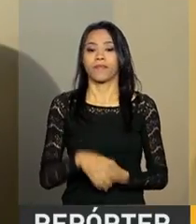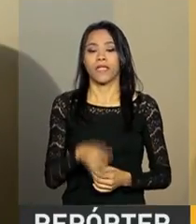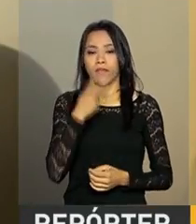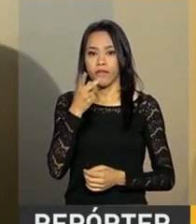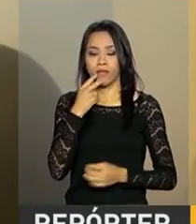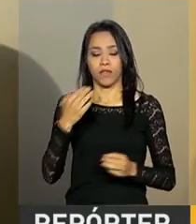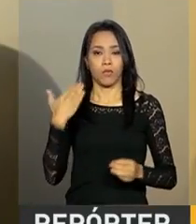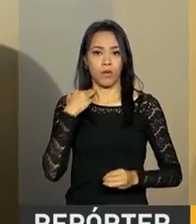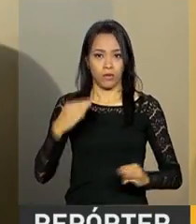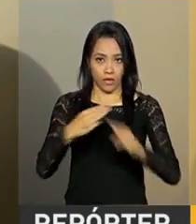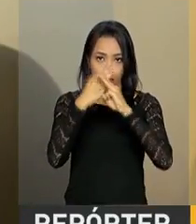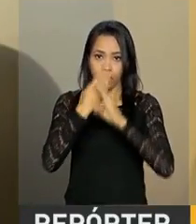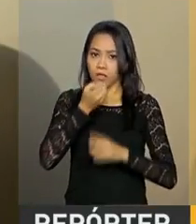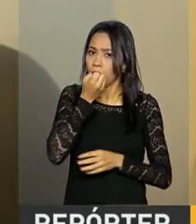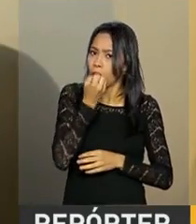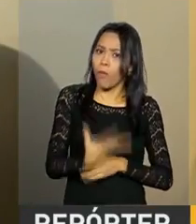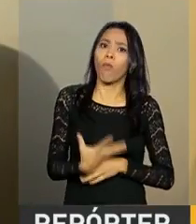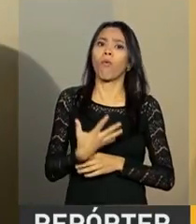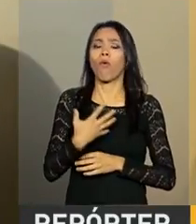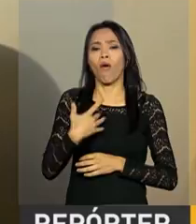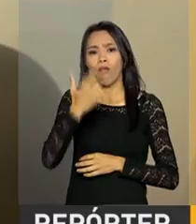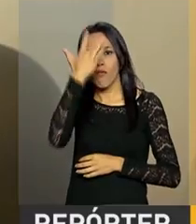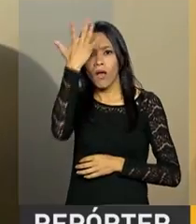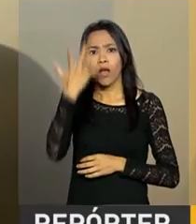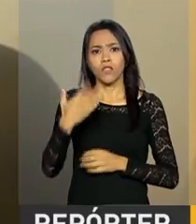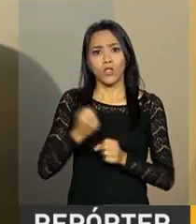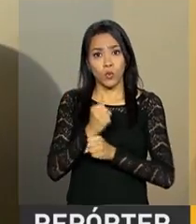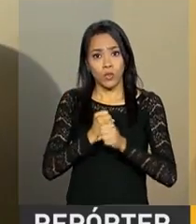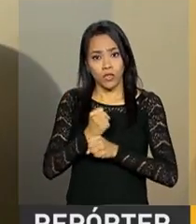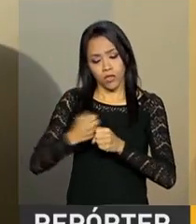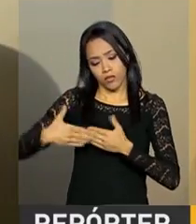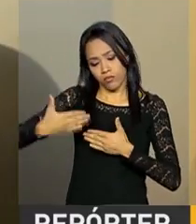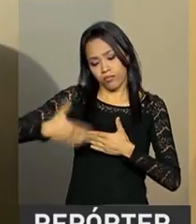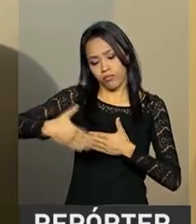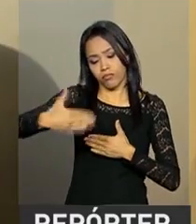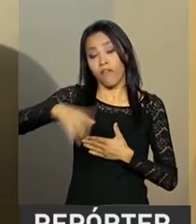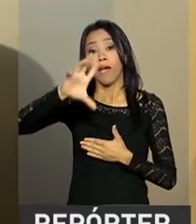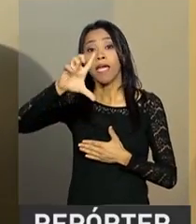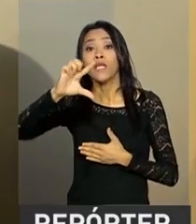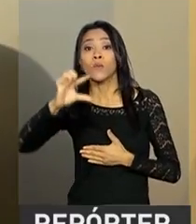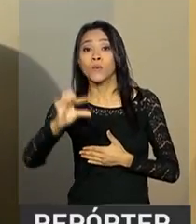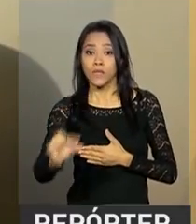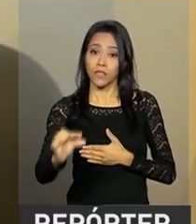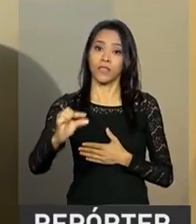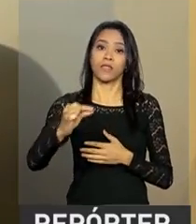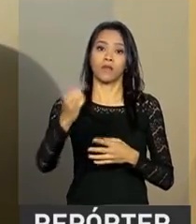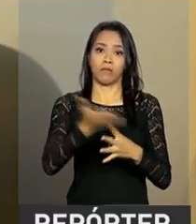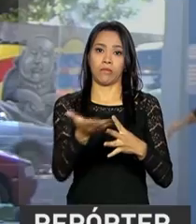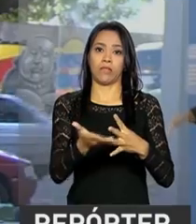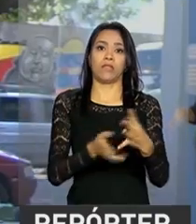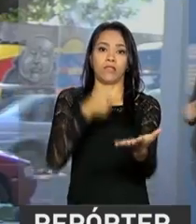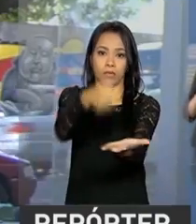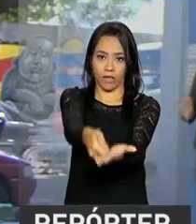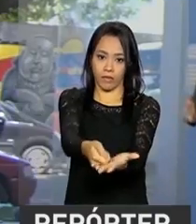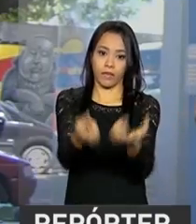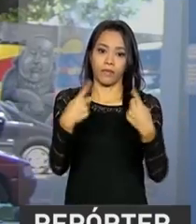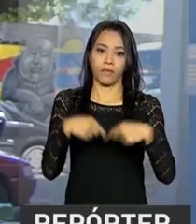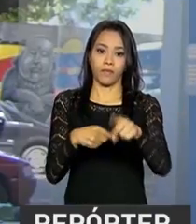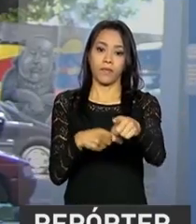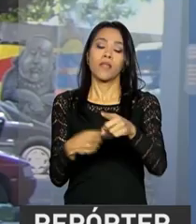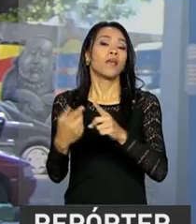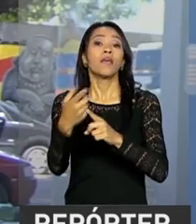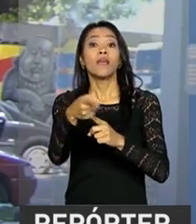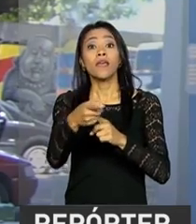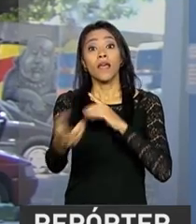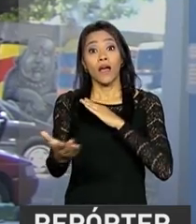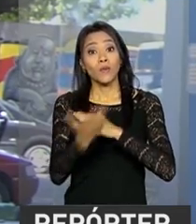boa porque facilita e os anos que vai passando Vai reduzindo as as parcelas né e os benefícios